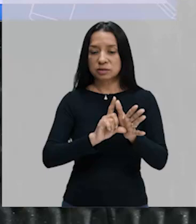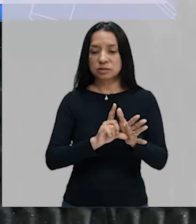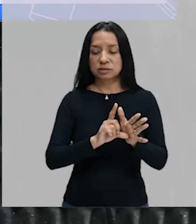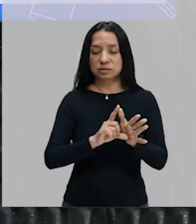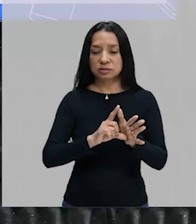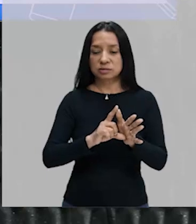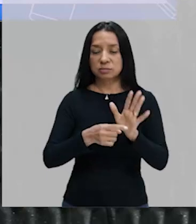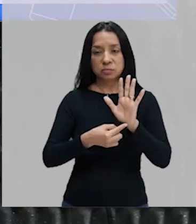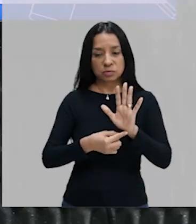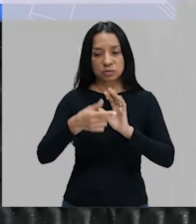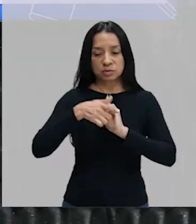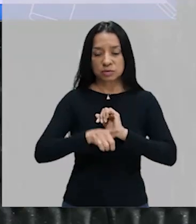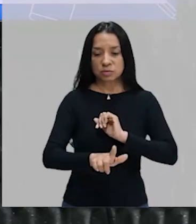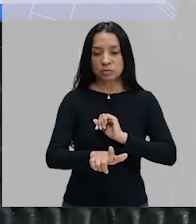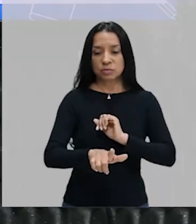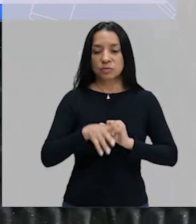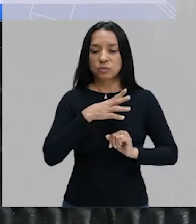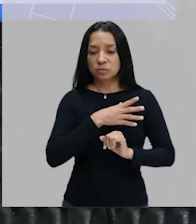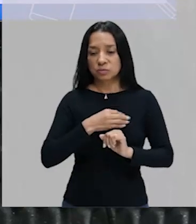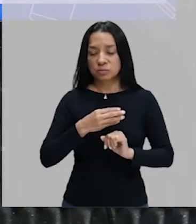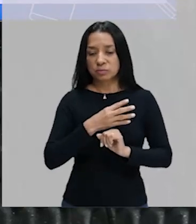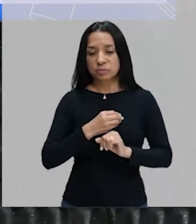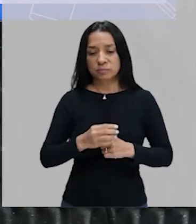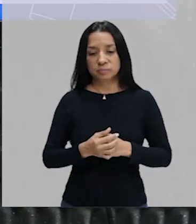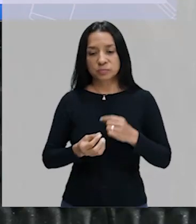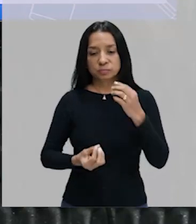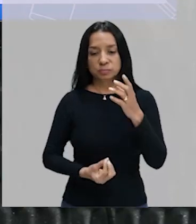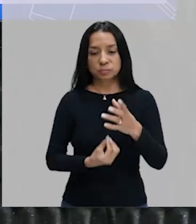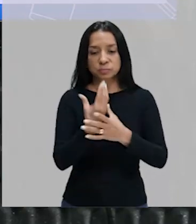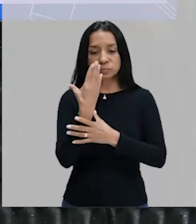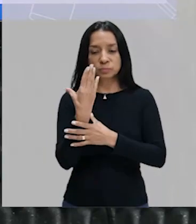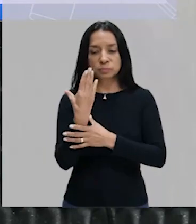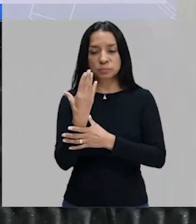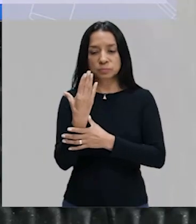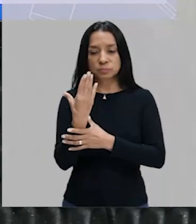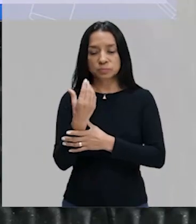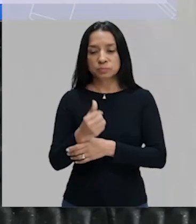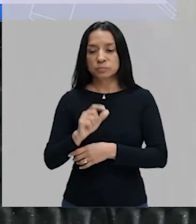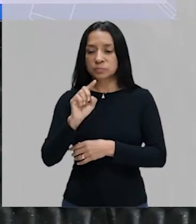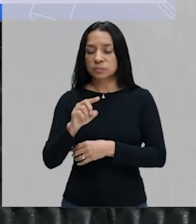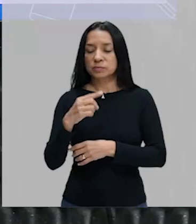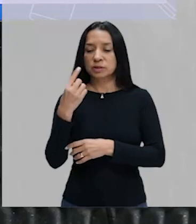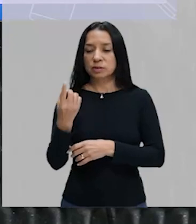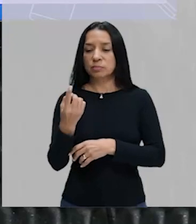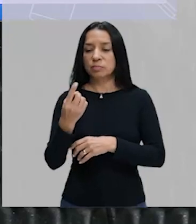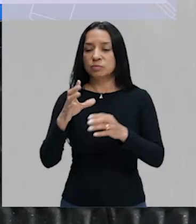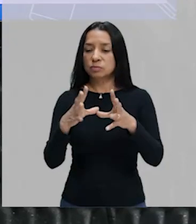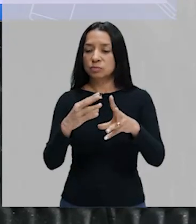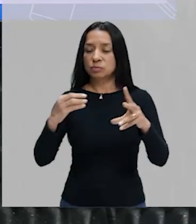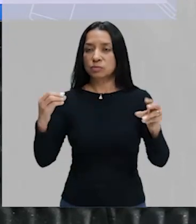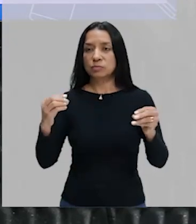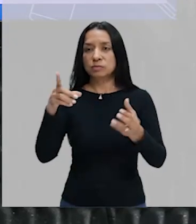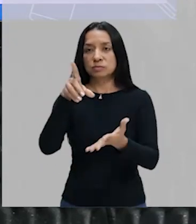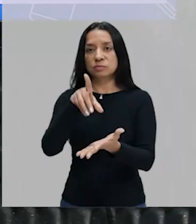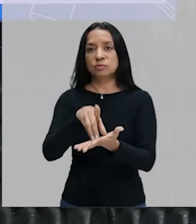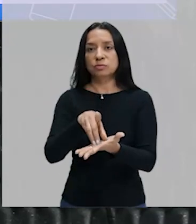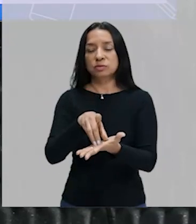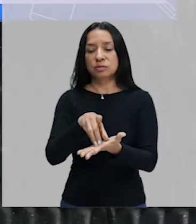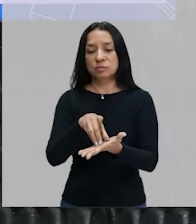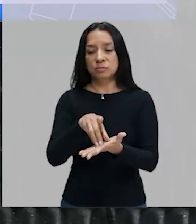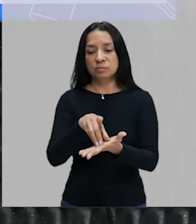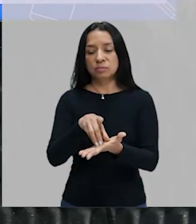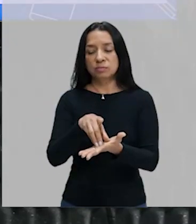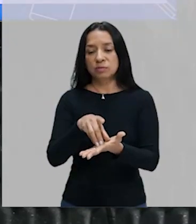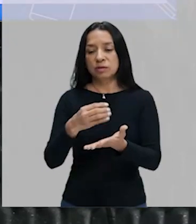aqui novamente, os mamíferos, eles vão surgir depois da extinção dos dinossauros. Os